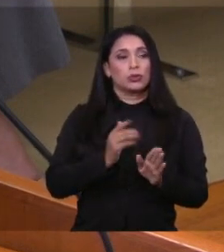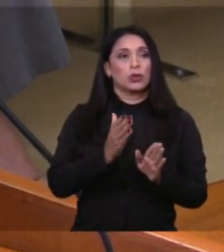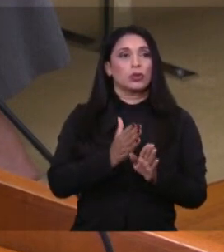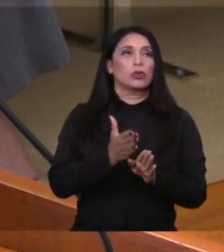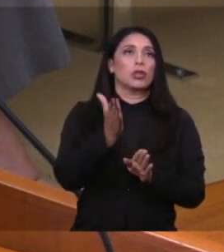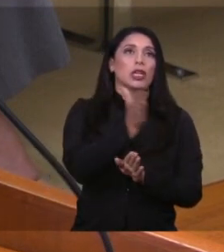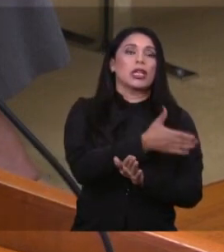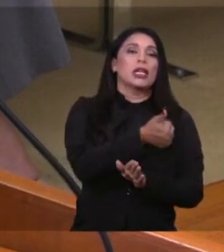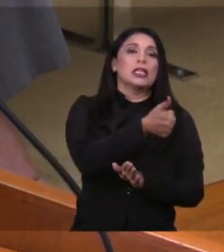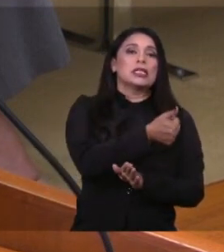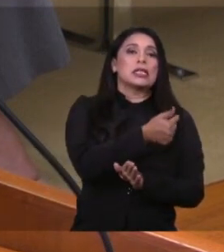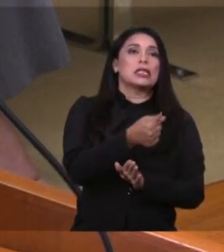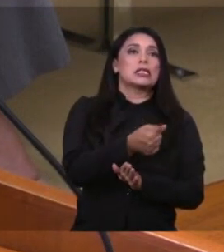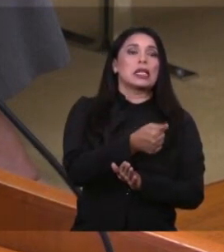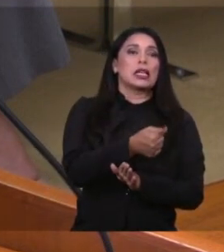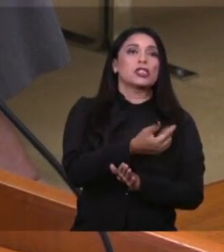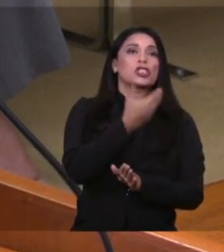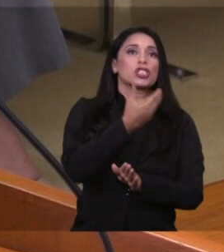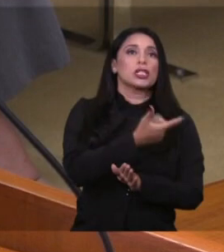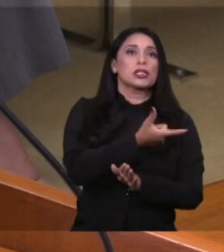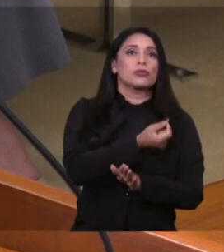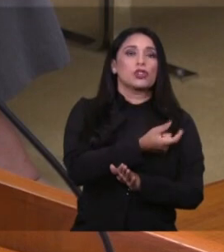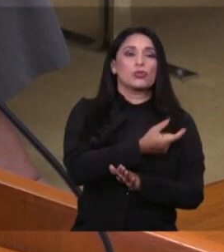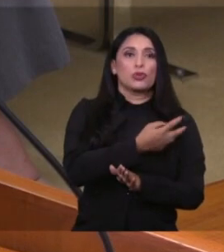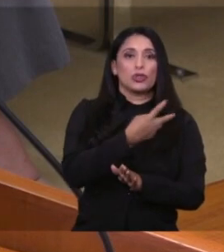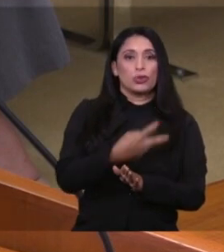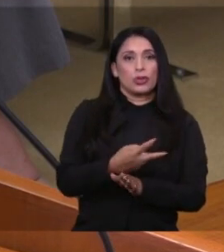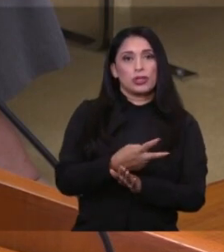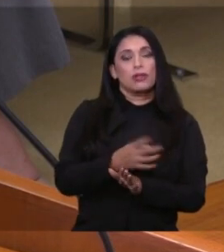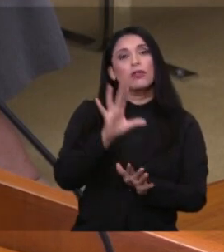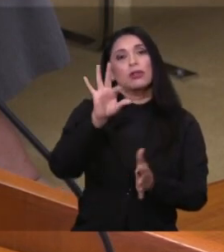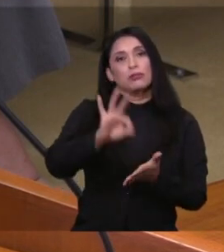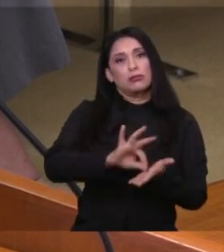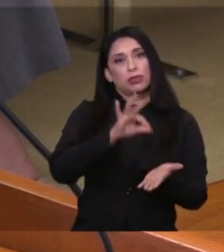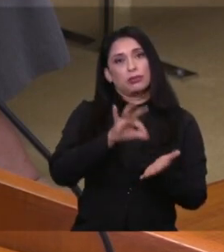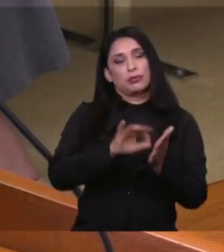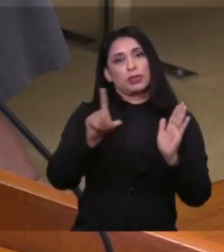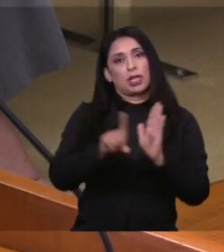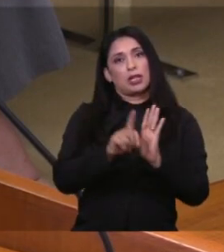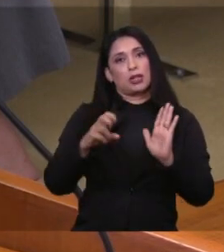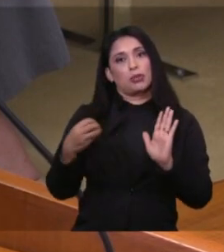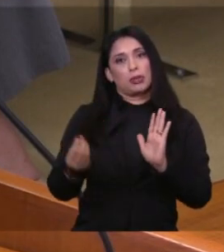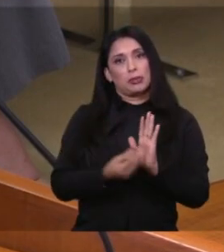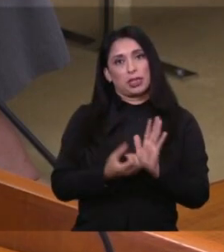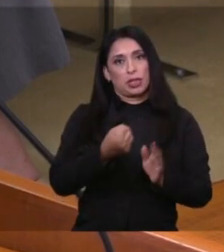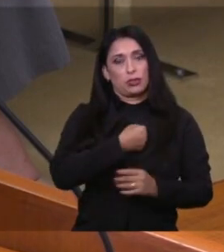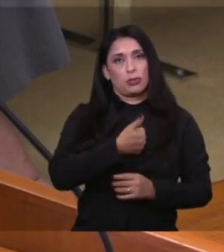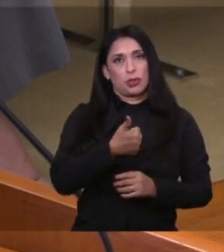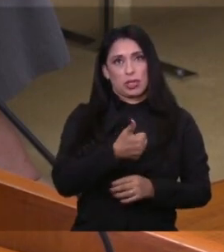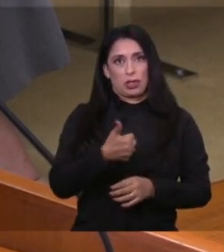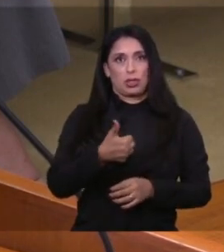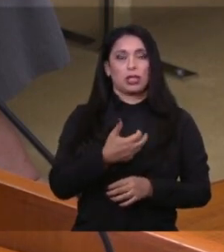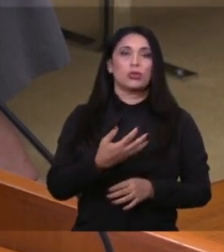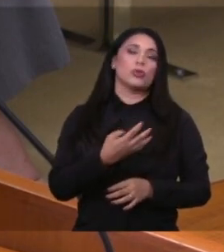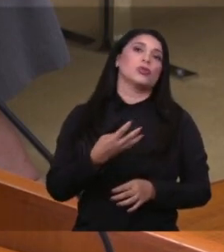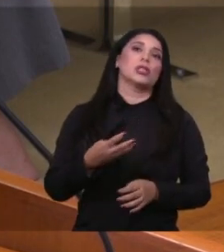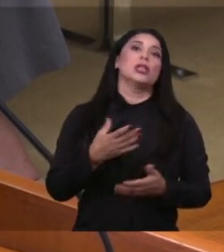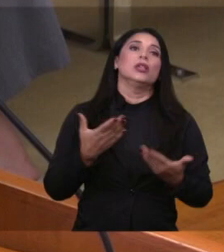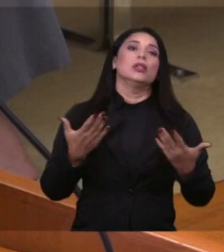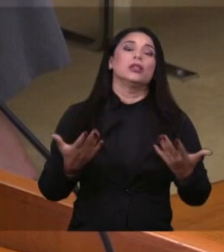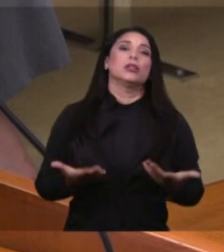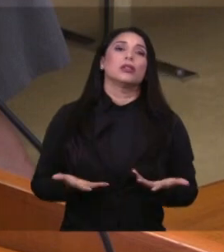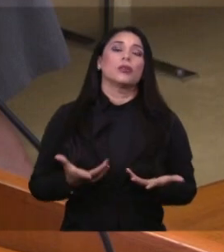17 de dezembro de 2002, que foi a data da entrada em vigor da Lei Complementar 114. Então, um fato